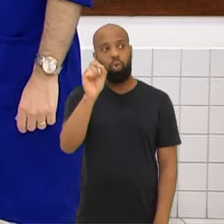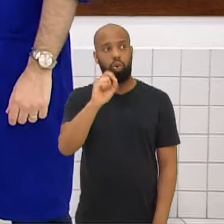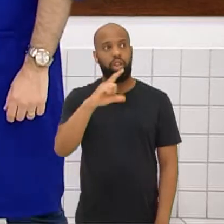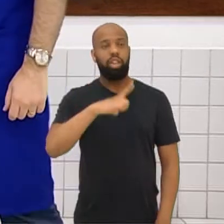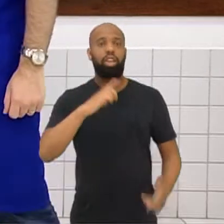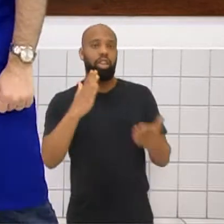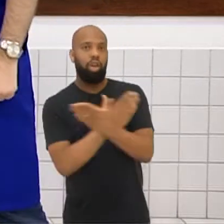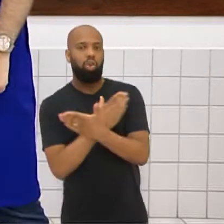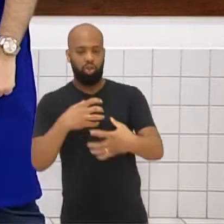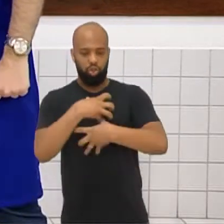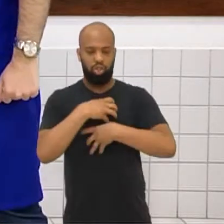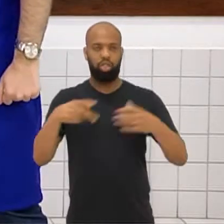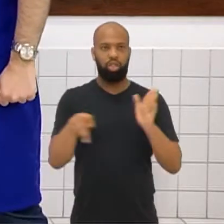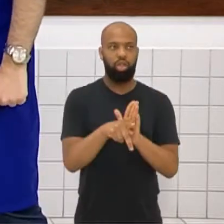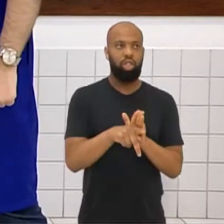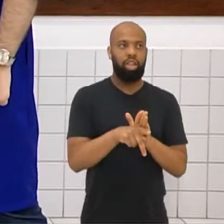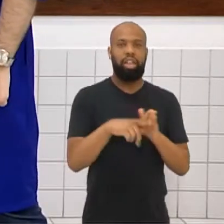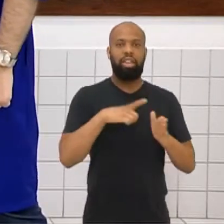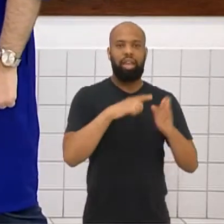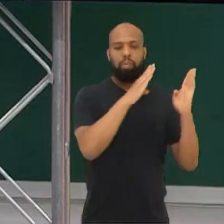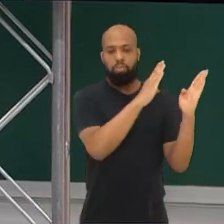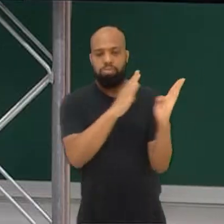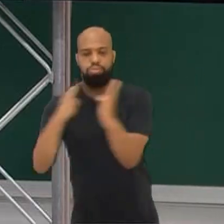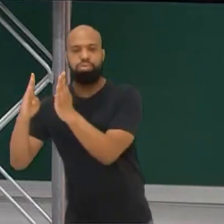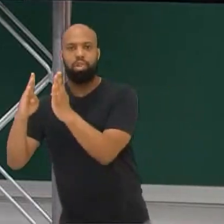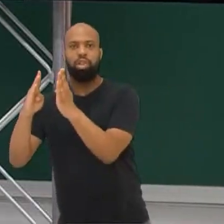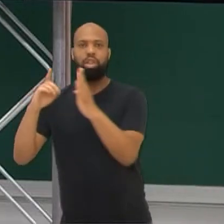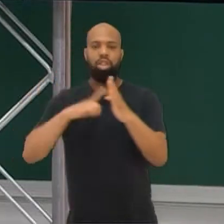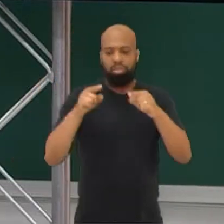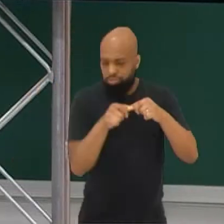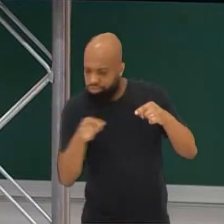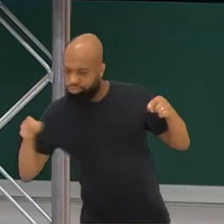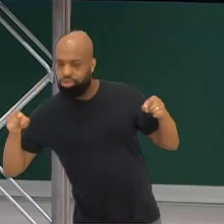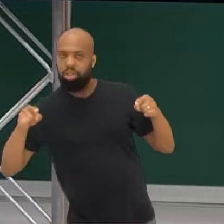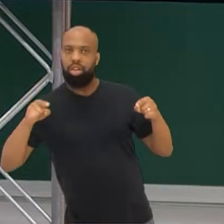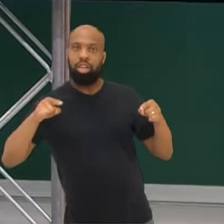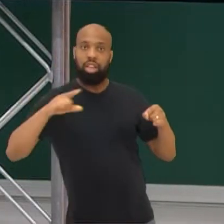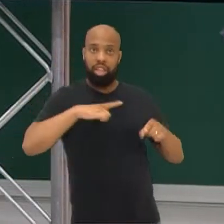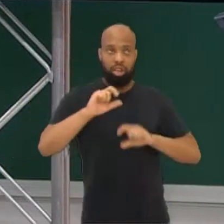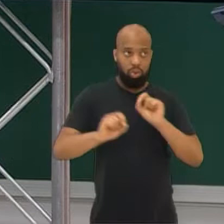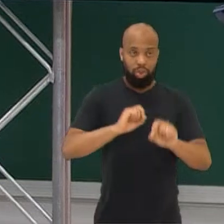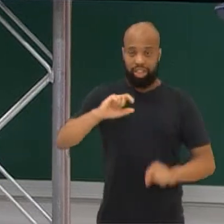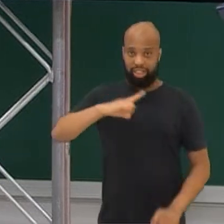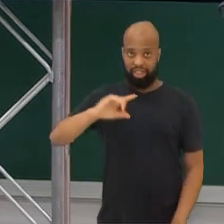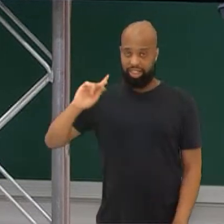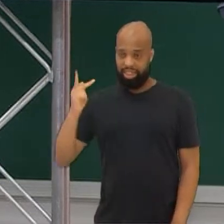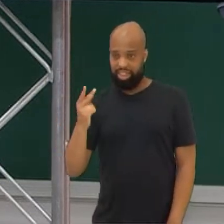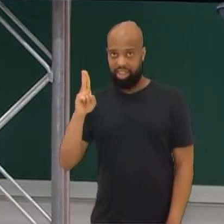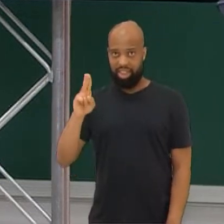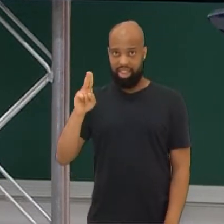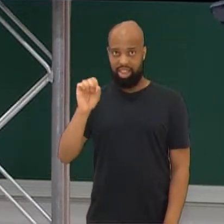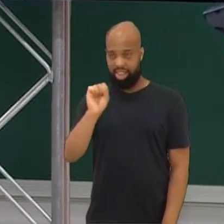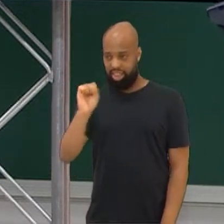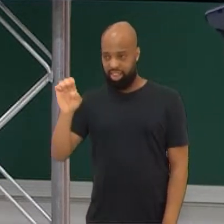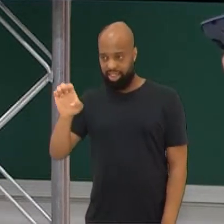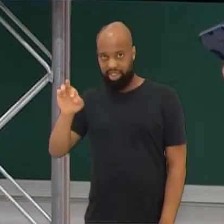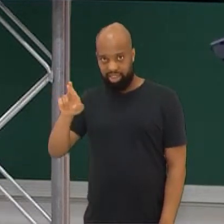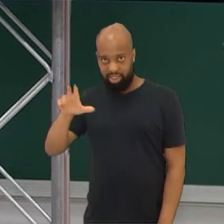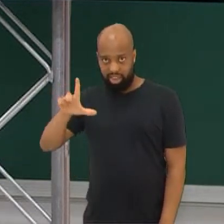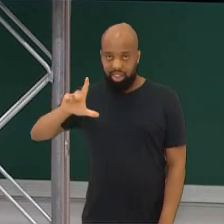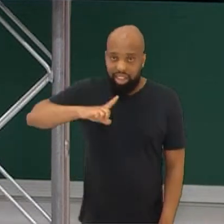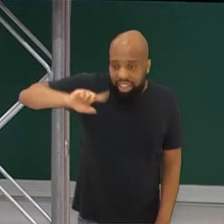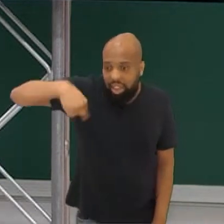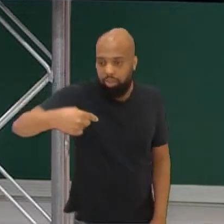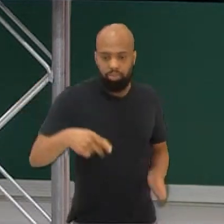se a gente pega ali na linha temporal, o Russell está ali depois do positivismo, ou não do positivismo em si, né? Mas